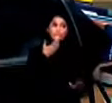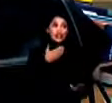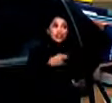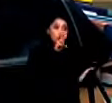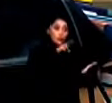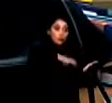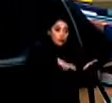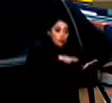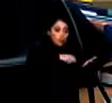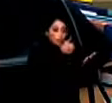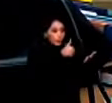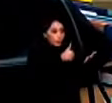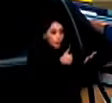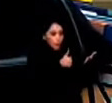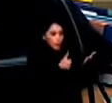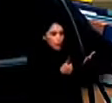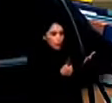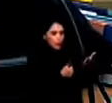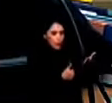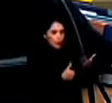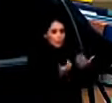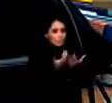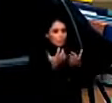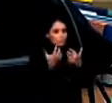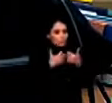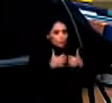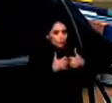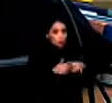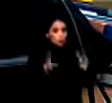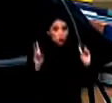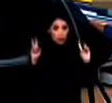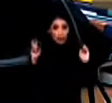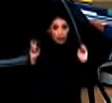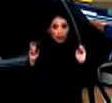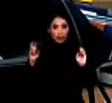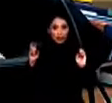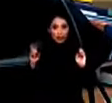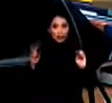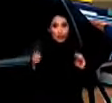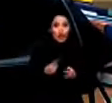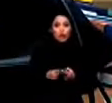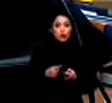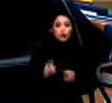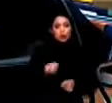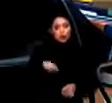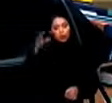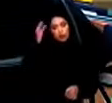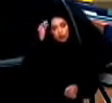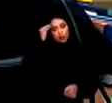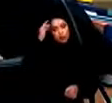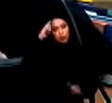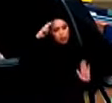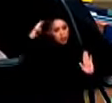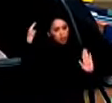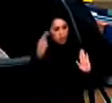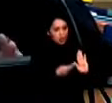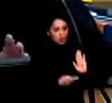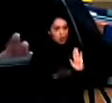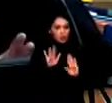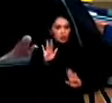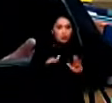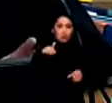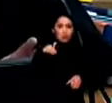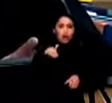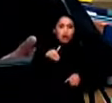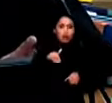para meditar sobre o assunto, porque entendo que, até em respeito, às vezes, aos votos